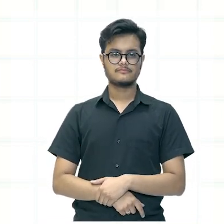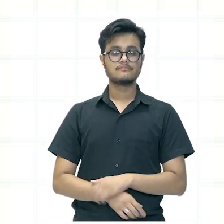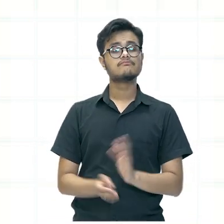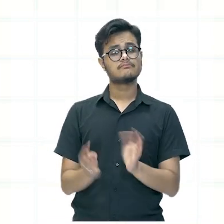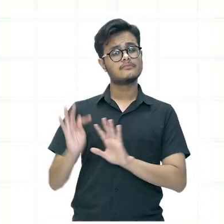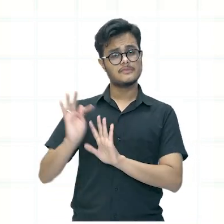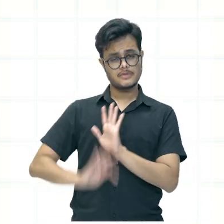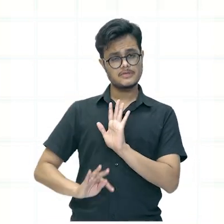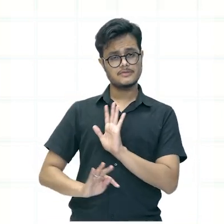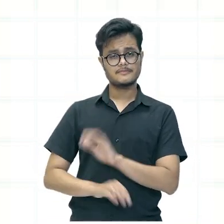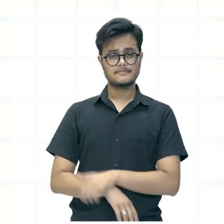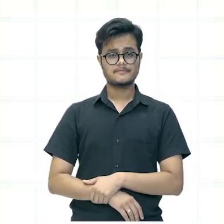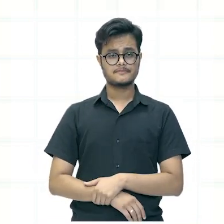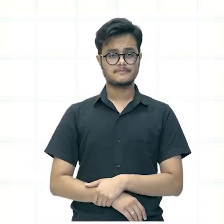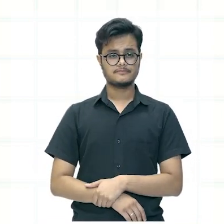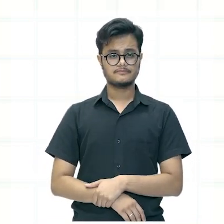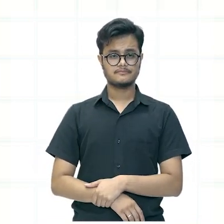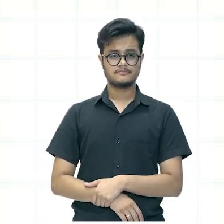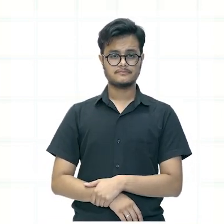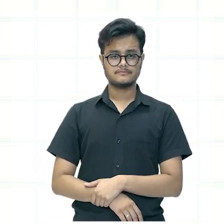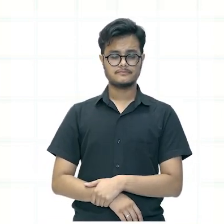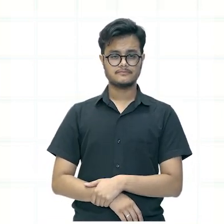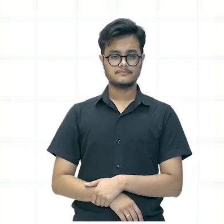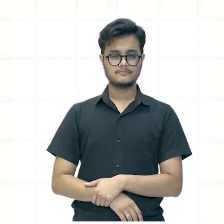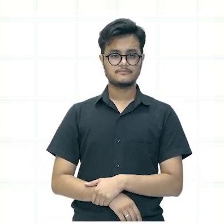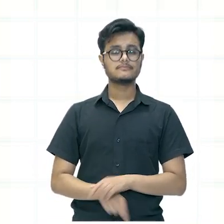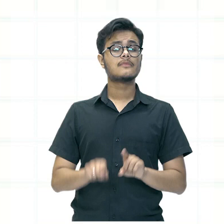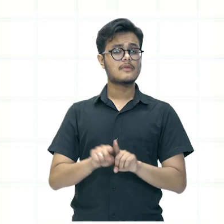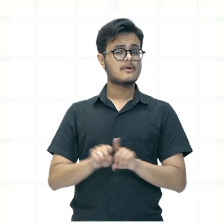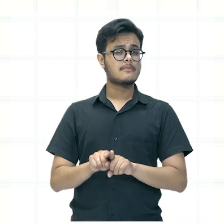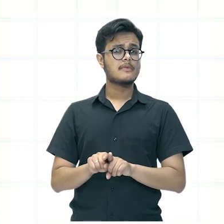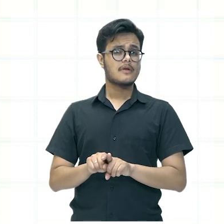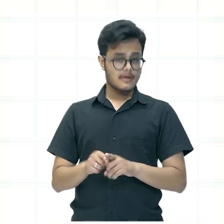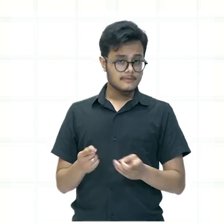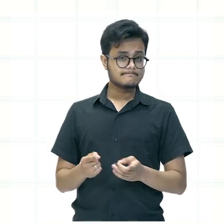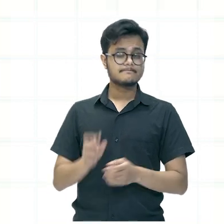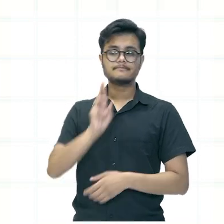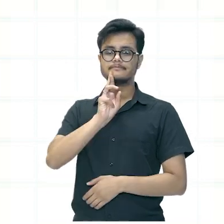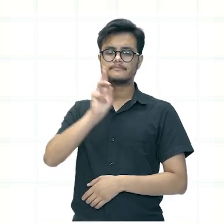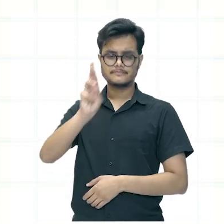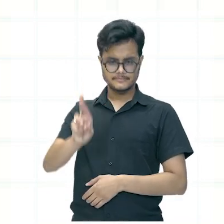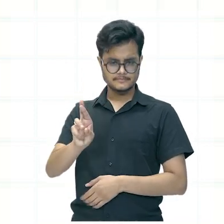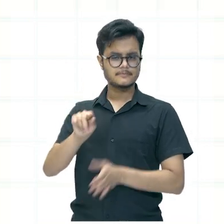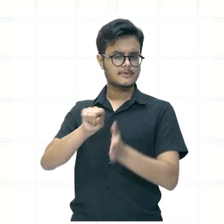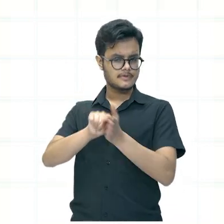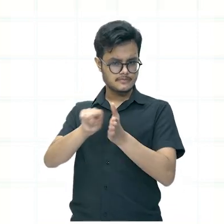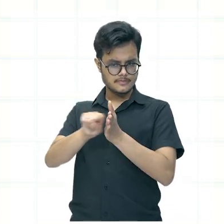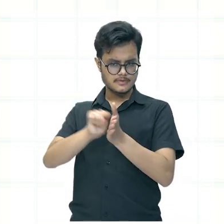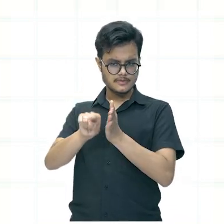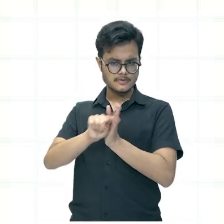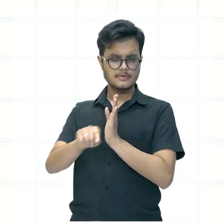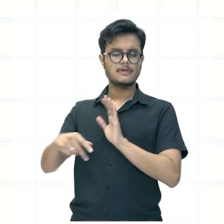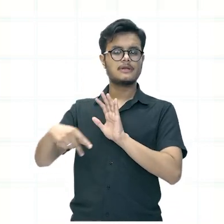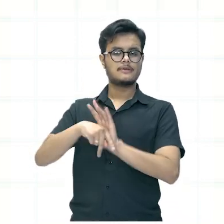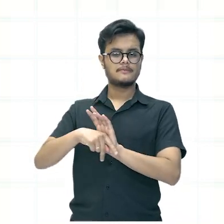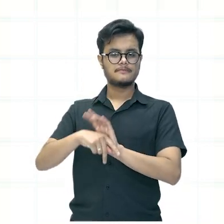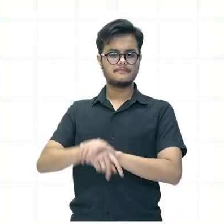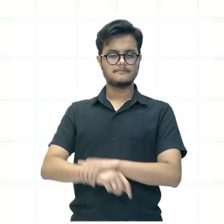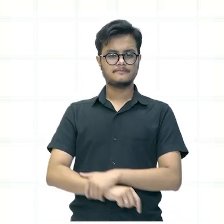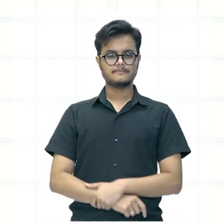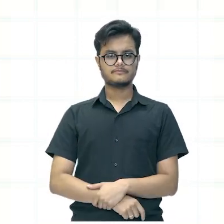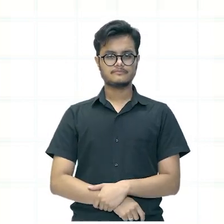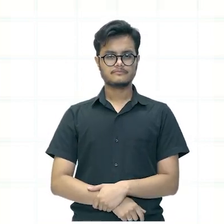The text, ok? And answer, comando número 2. Responda. Responda é o segundo